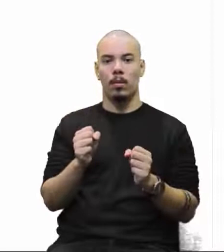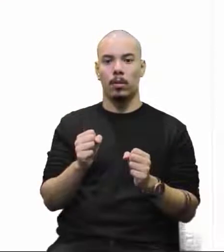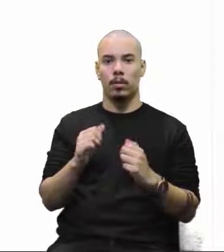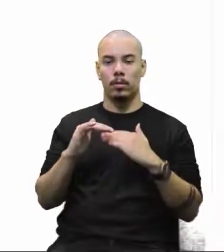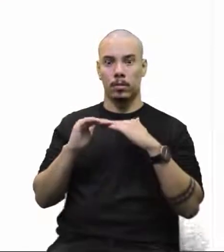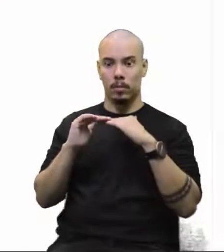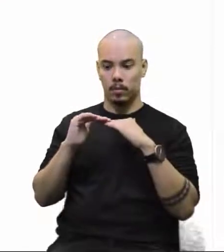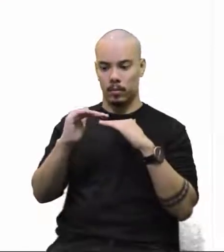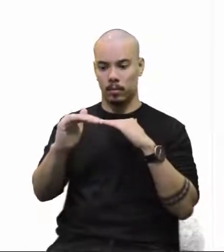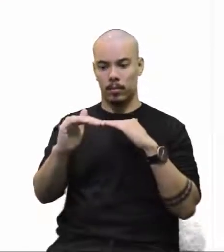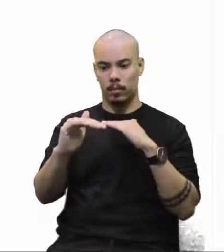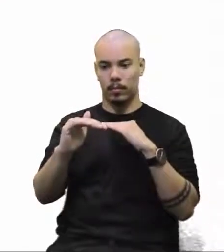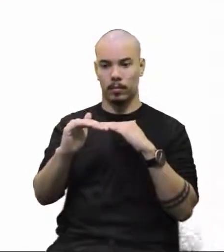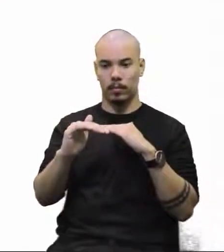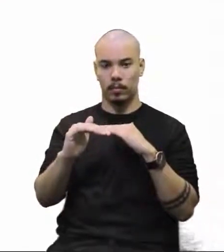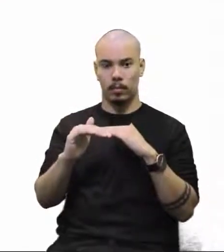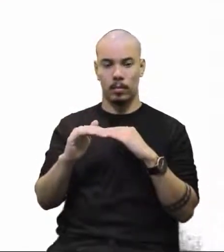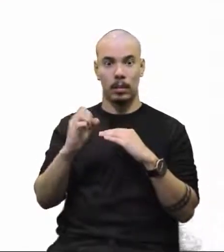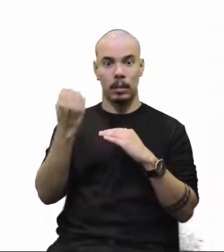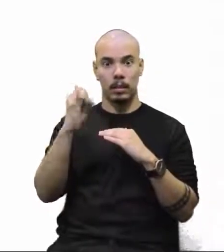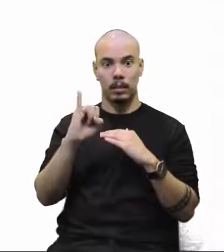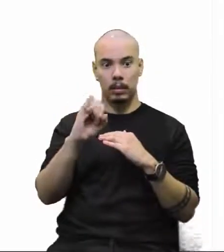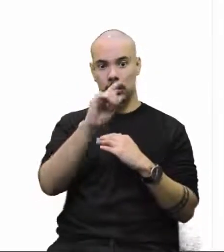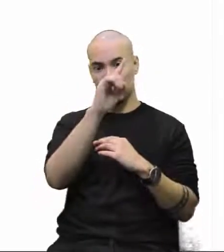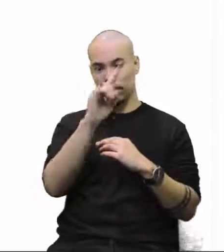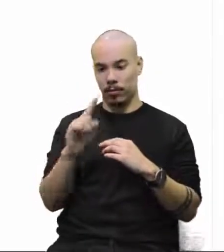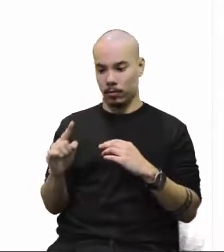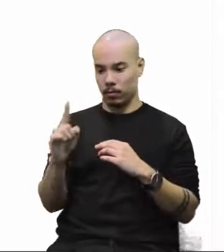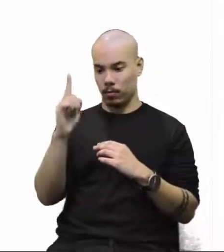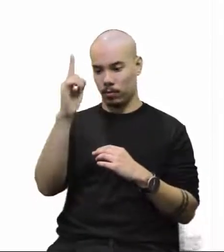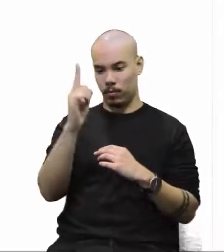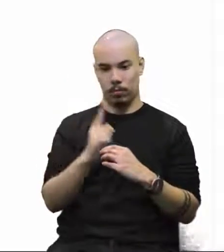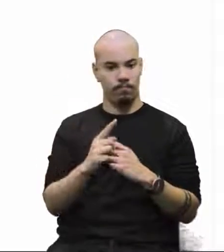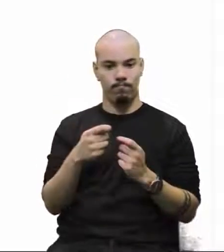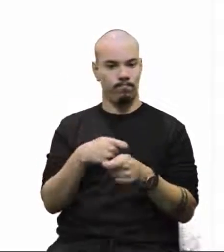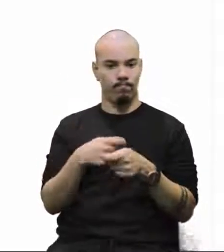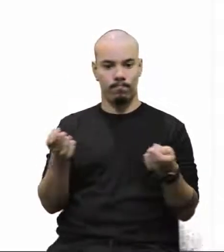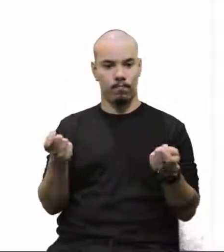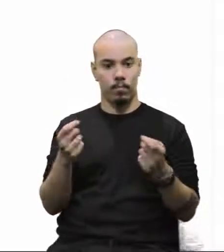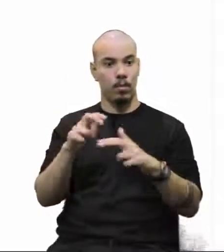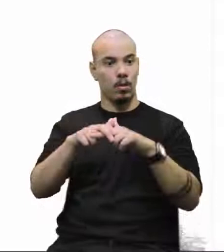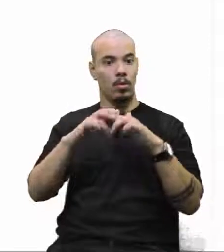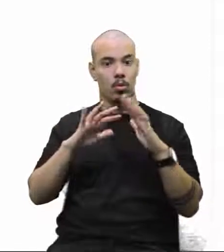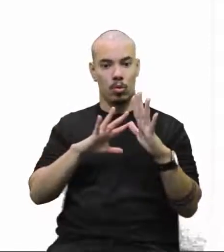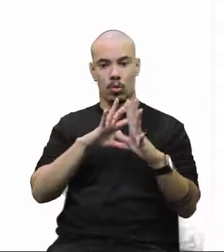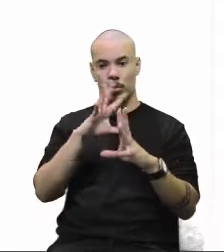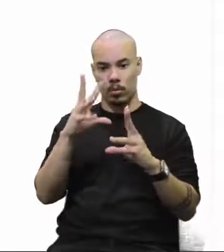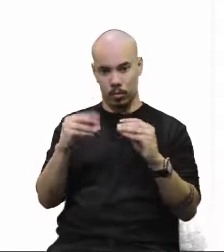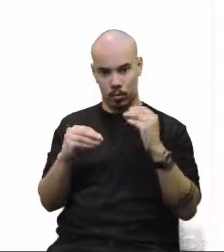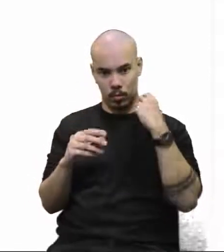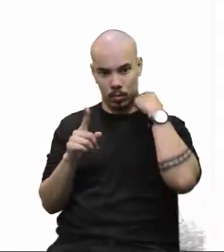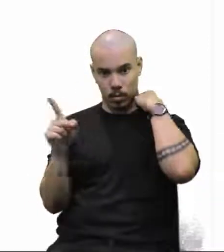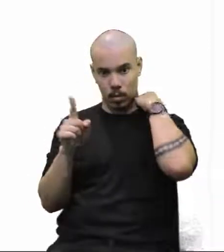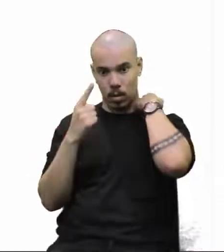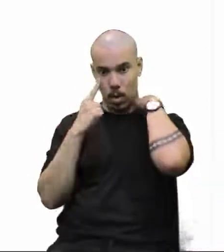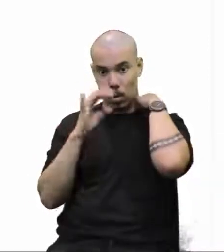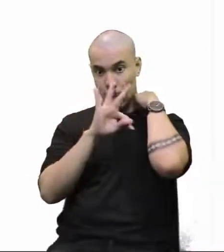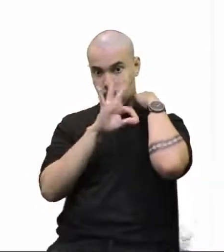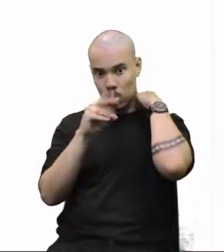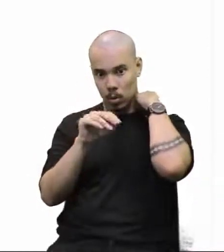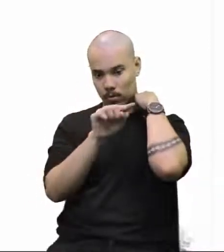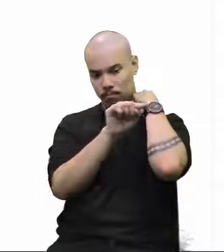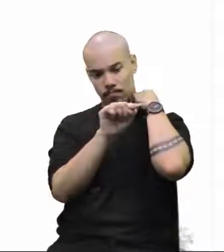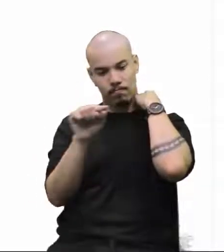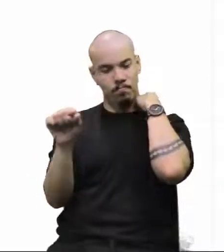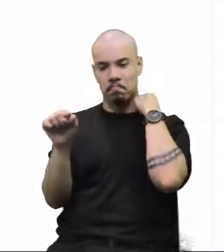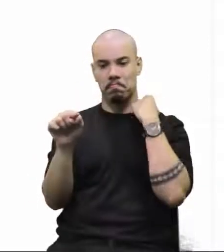no quadro, né? Na tela. Isso. E vertical, nós temos então... Aqui, ó, todas elas que estiverem nessa direção